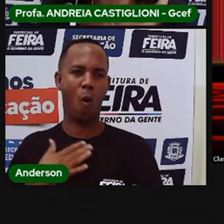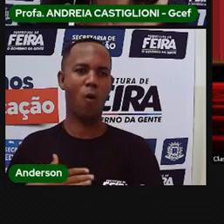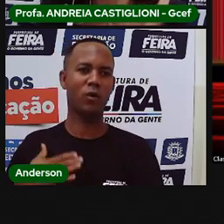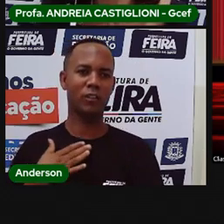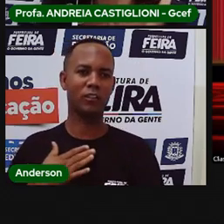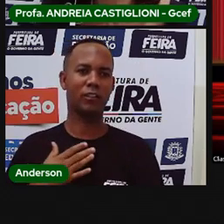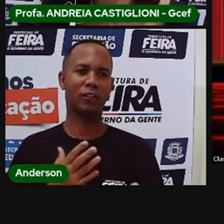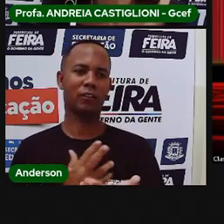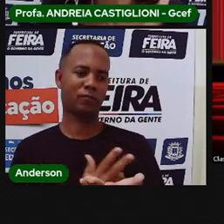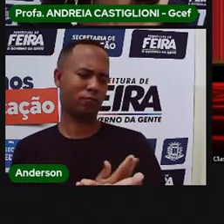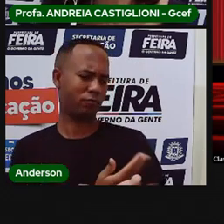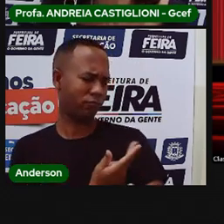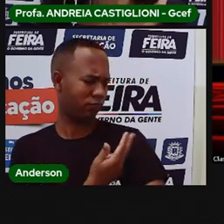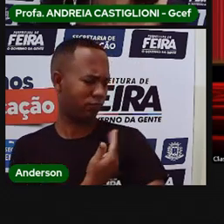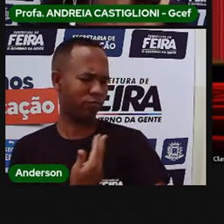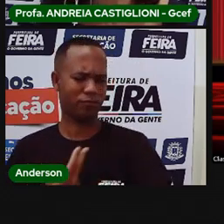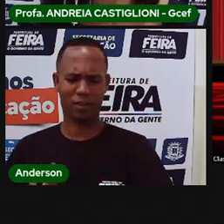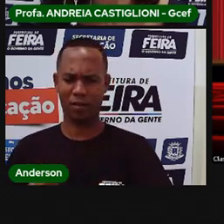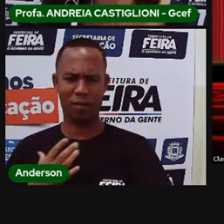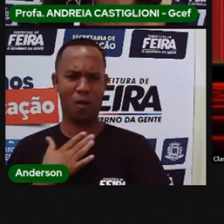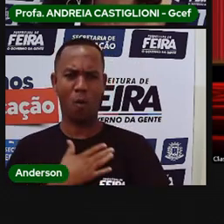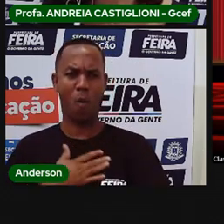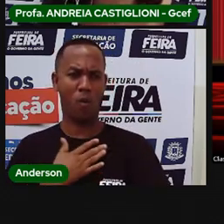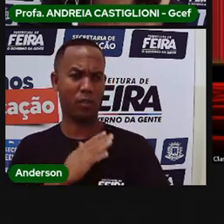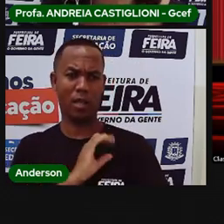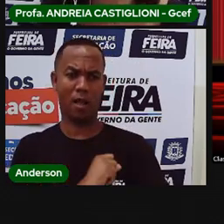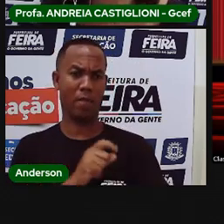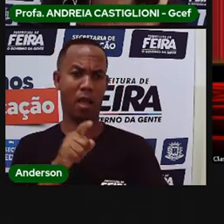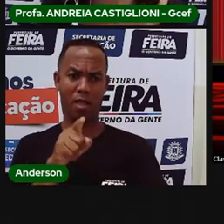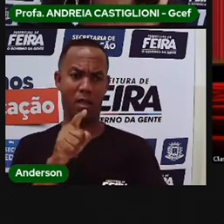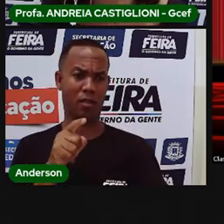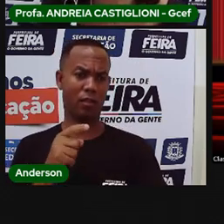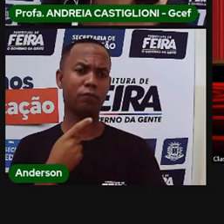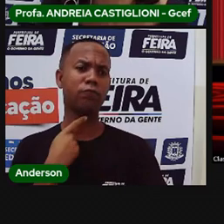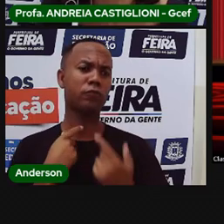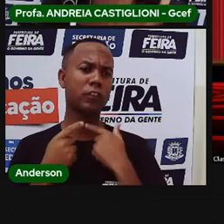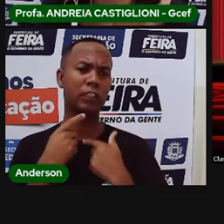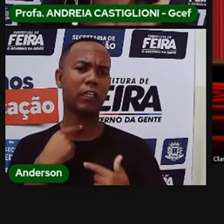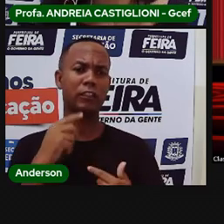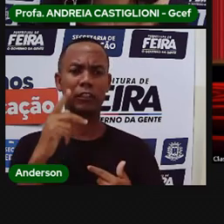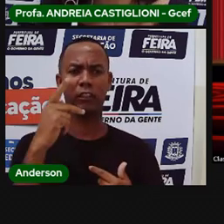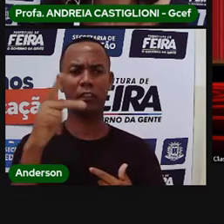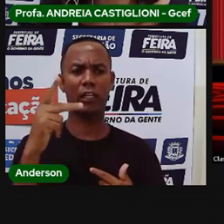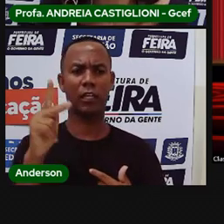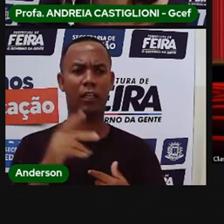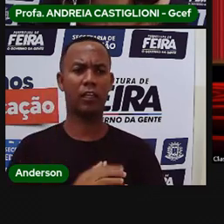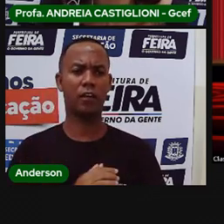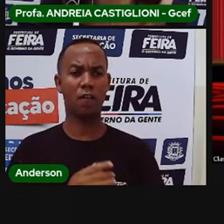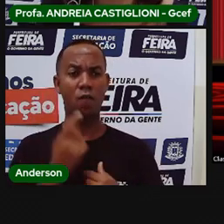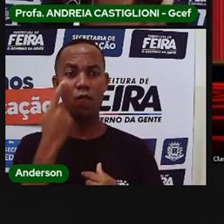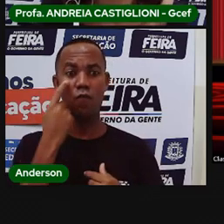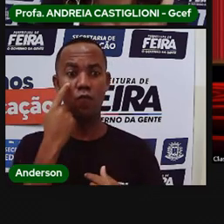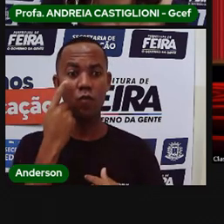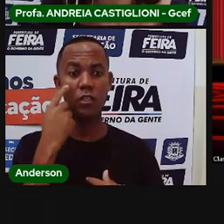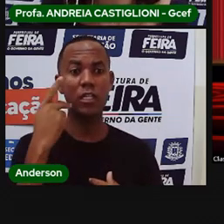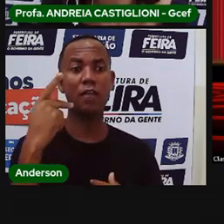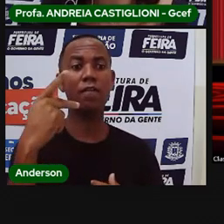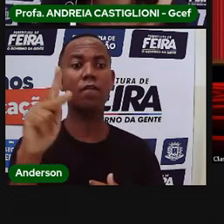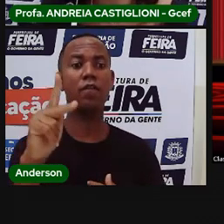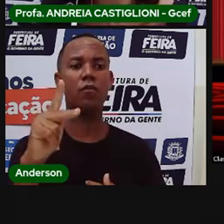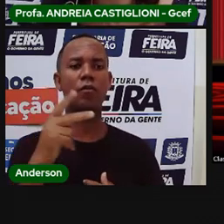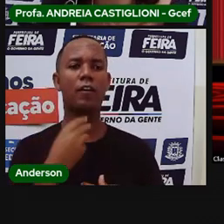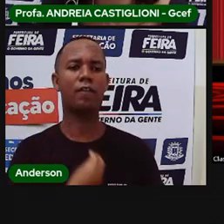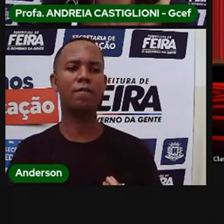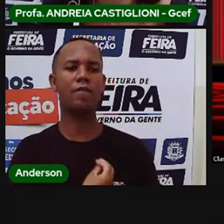ela mesma. E acho que isso é o que faz o diferencial, né? Nessa carreira de influencer. É você trazer quem é você. E a